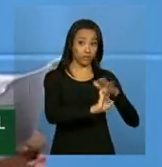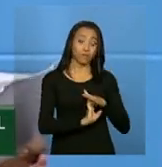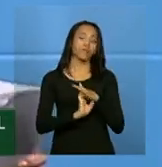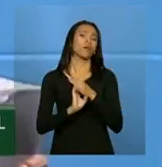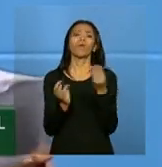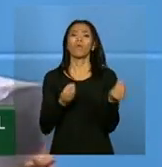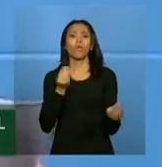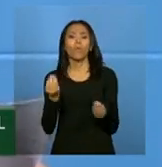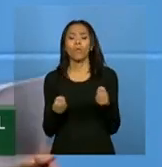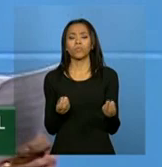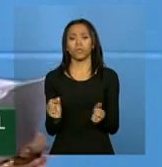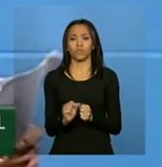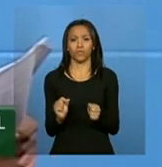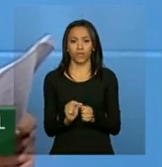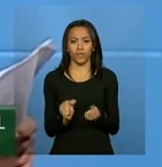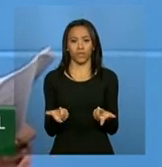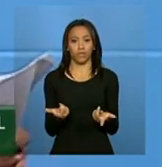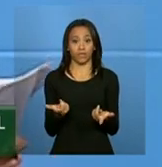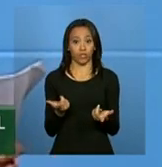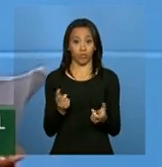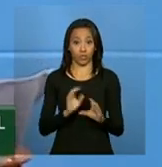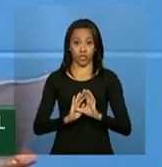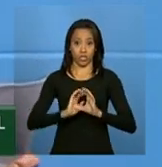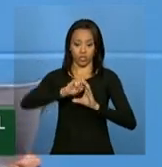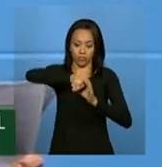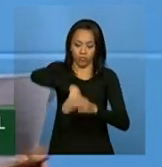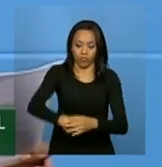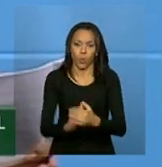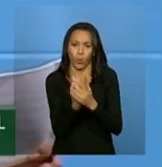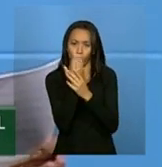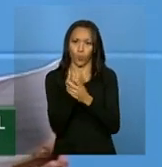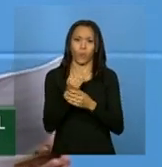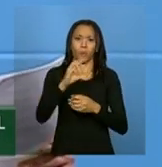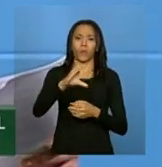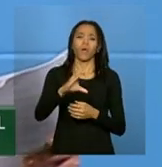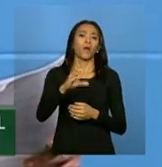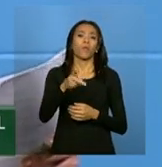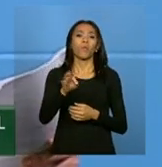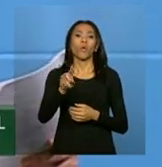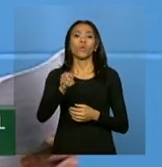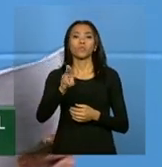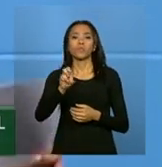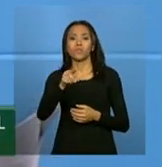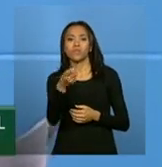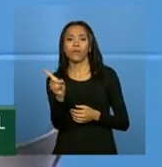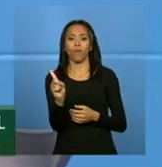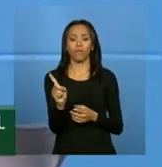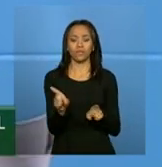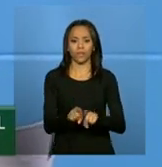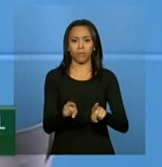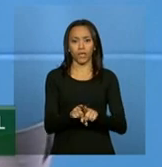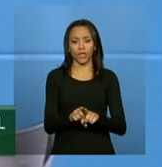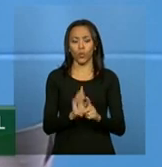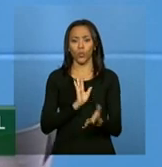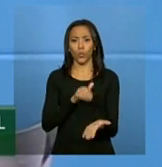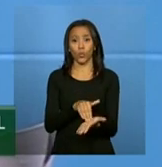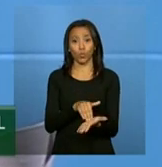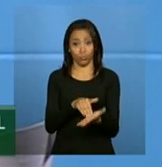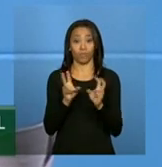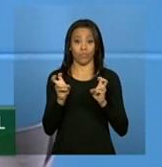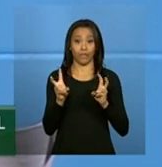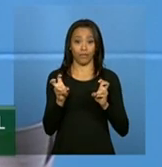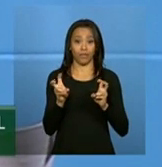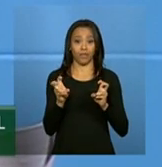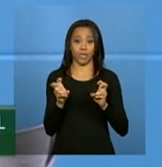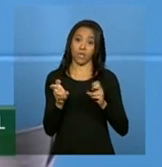está sendo produzido, sobre as cadeias produtivas. Mas eu deixei para tratar, por último, um tema que eu e a